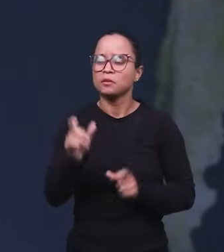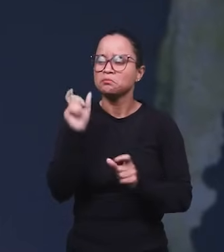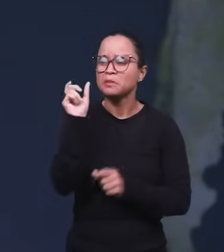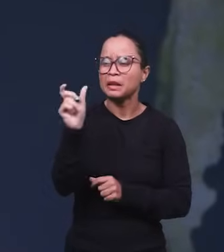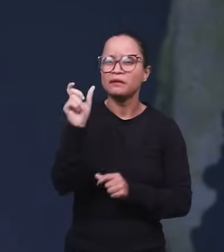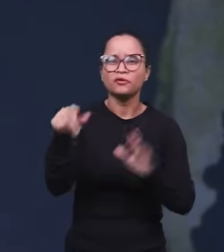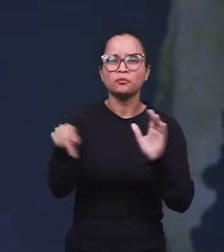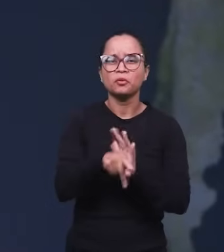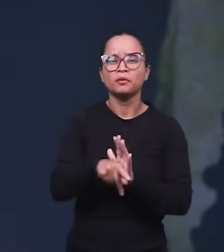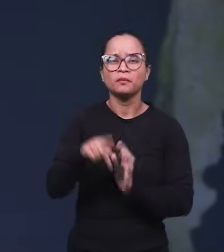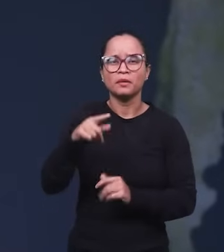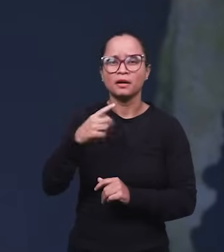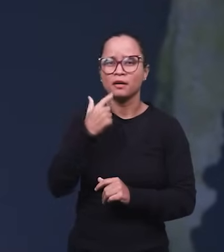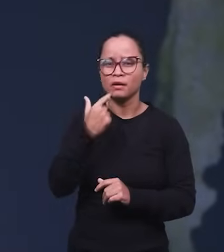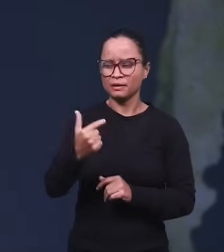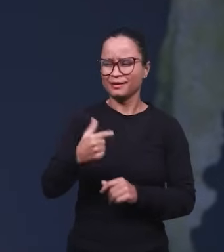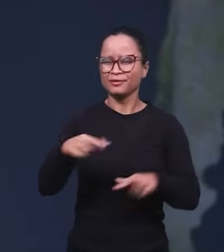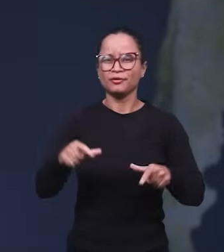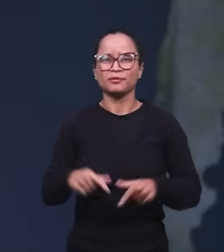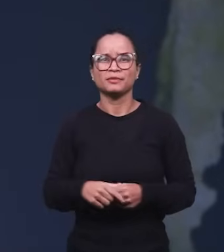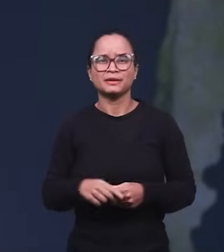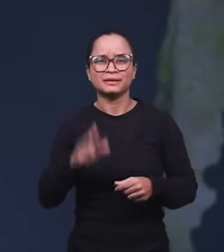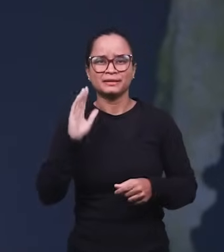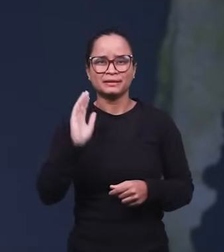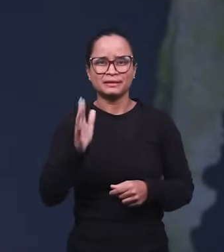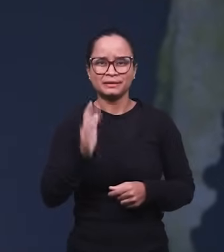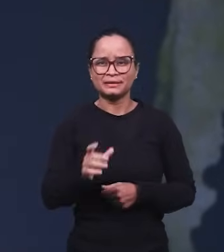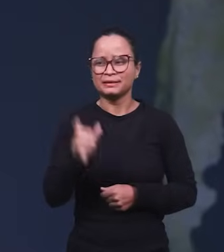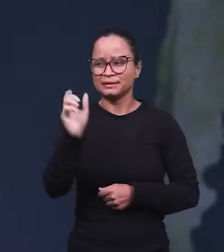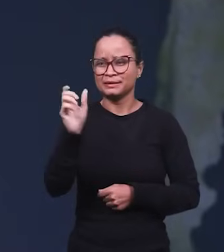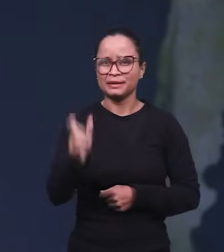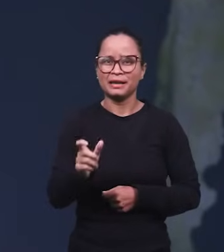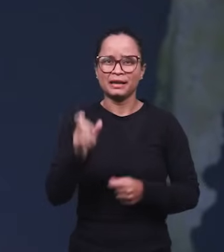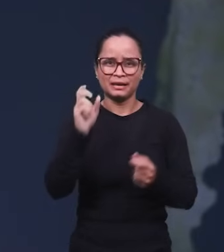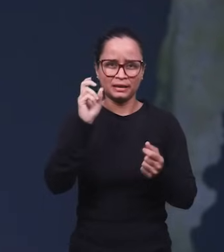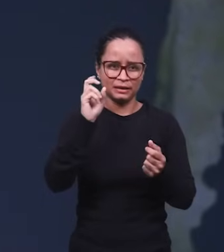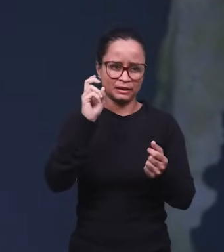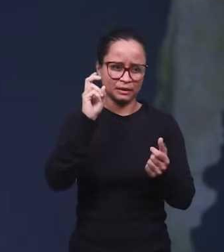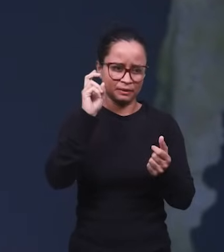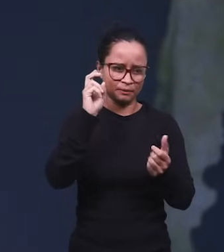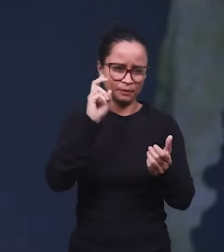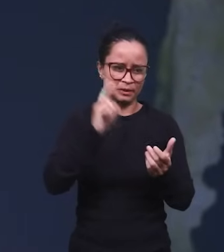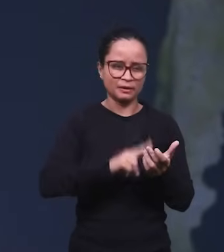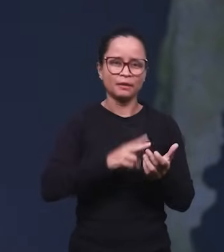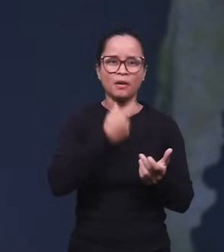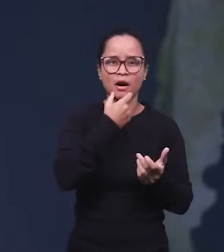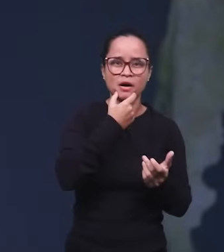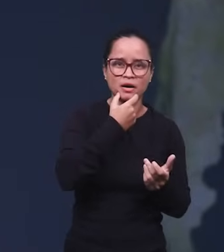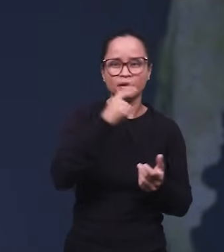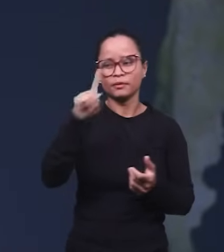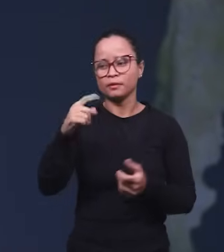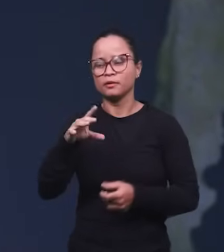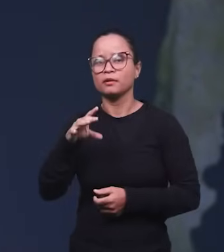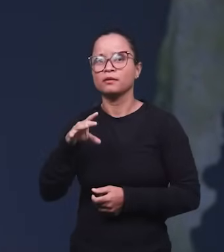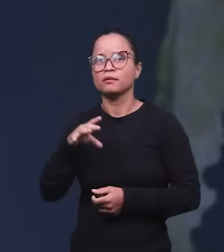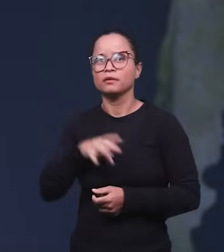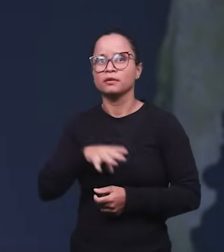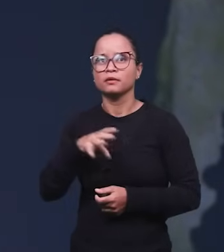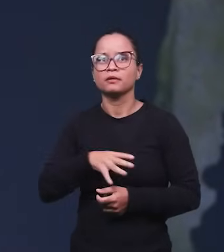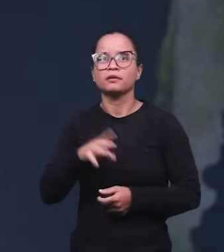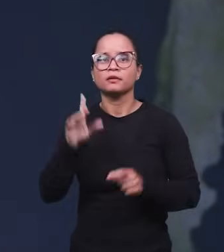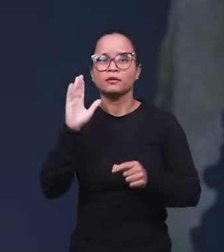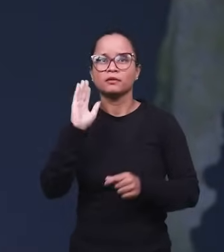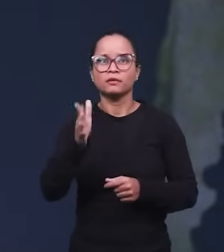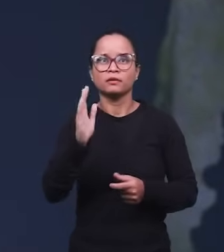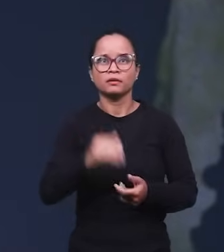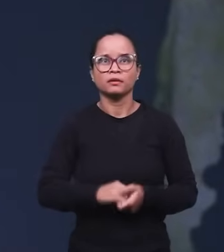barato. Aí todo mundo já impaciente que aquela palavra ia ter que passar pelo inglês para depois chegar no português, já